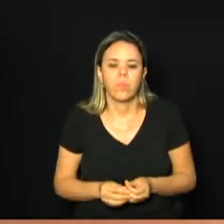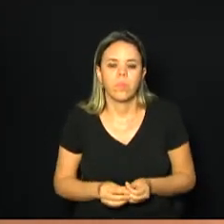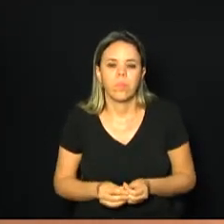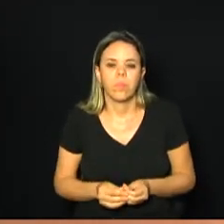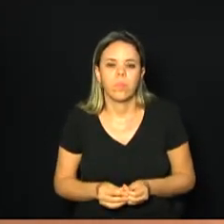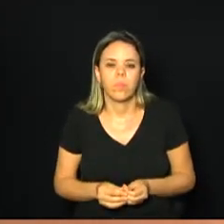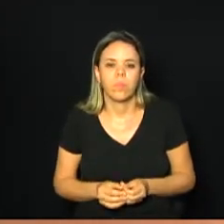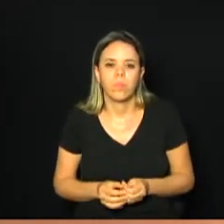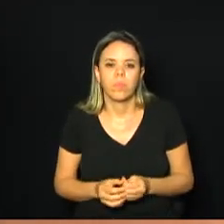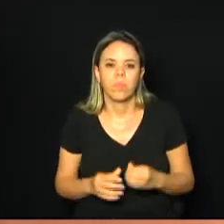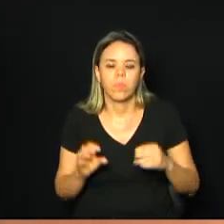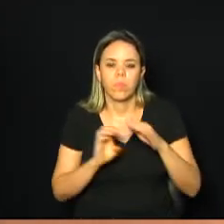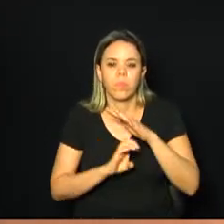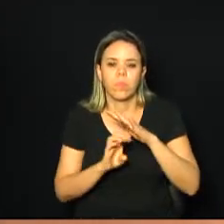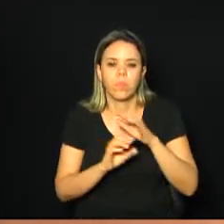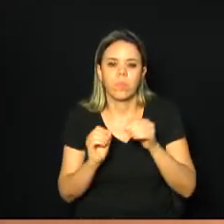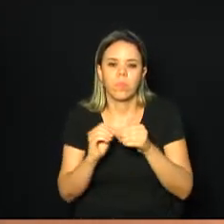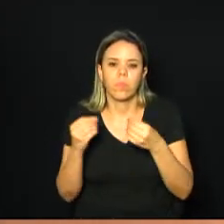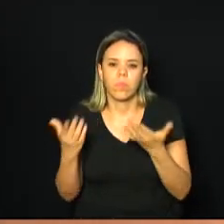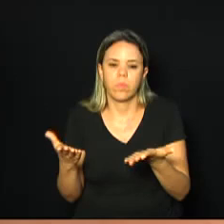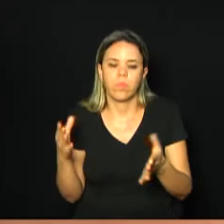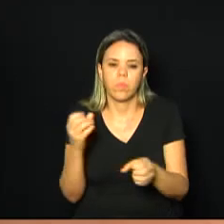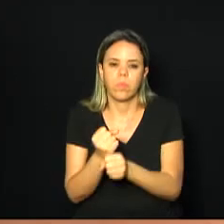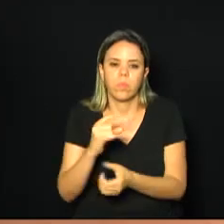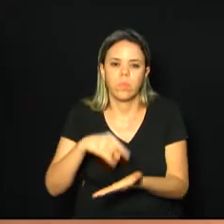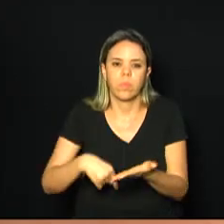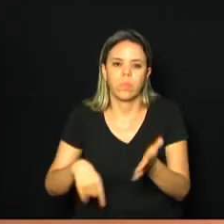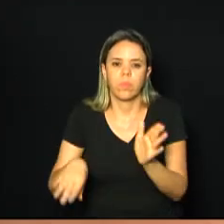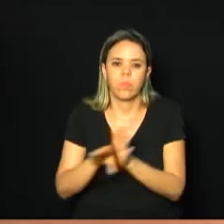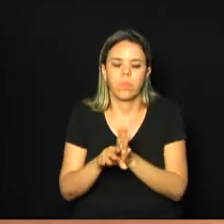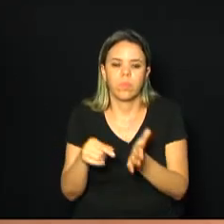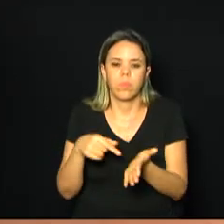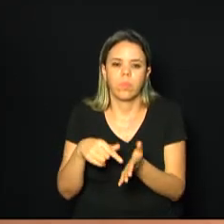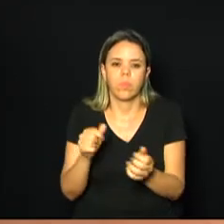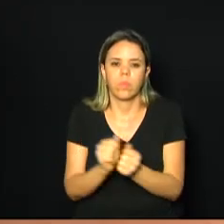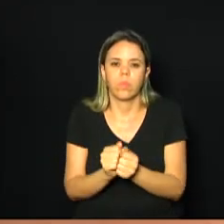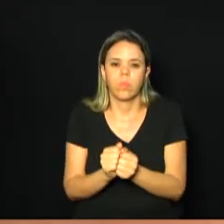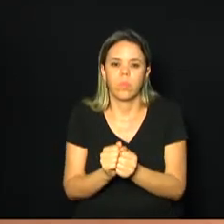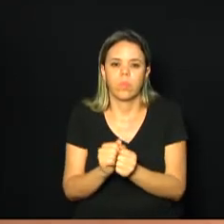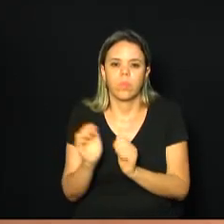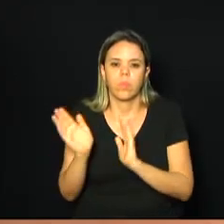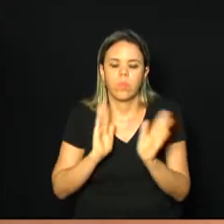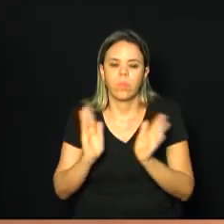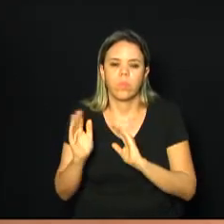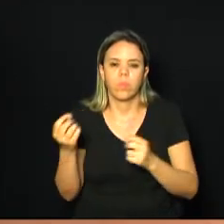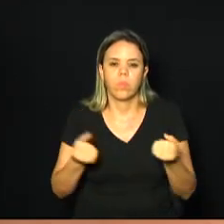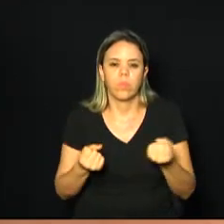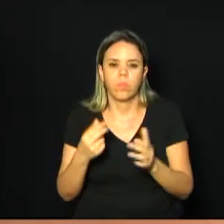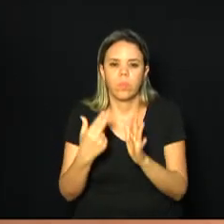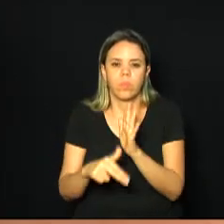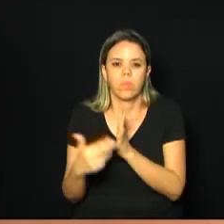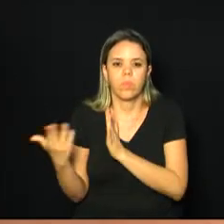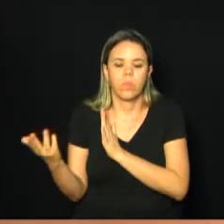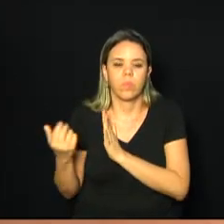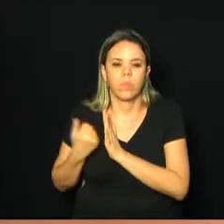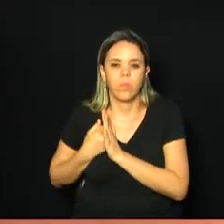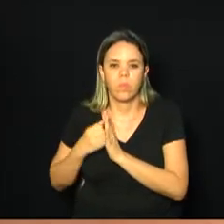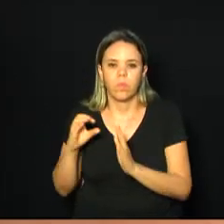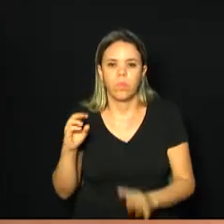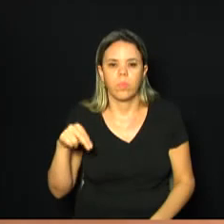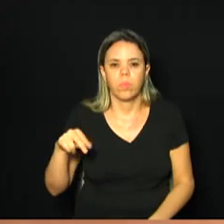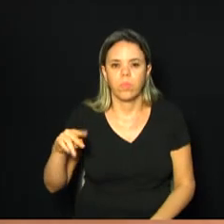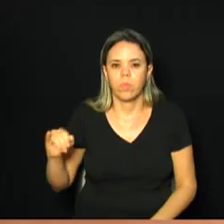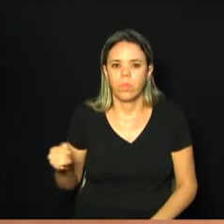uma empresa para fazer uma entrega. A nota fiscal vem junto com o caminhão, com o carro, vem com seu nome, número do seu CNPJ,